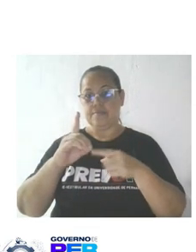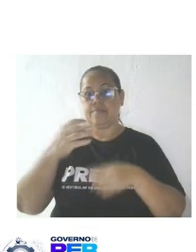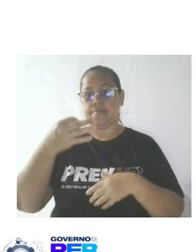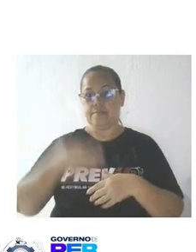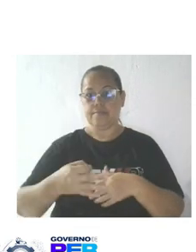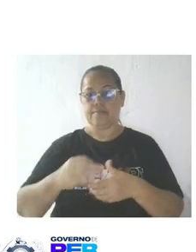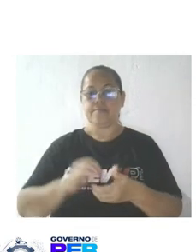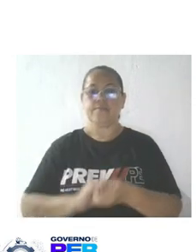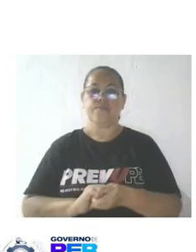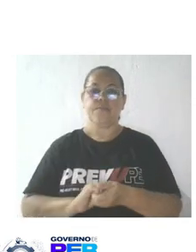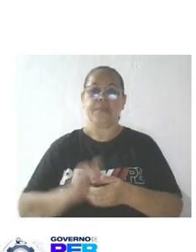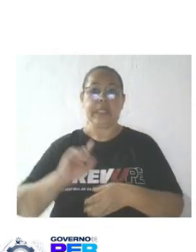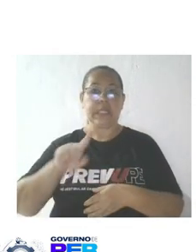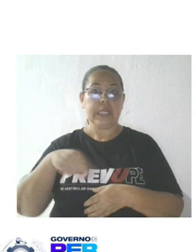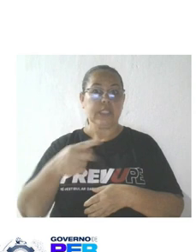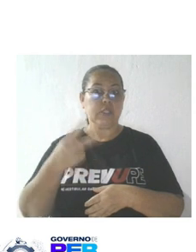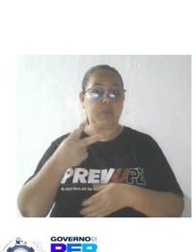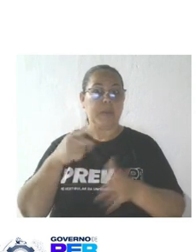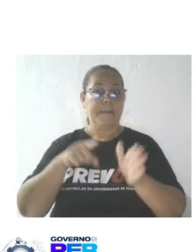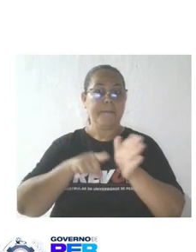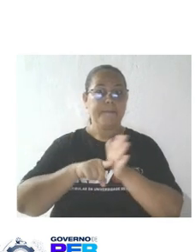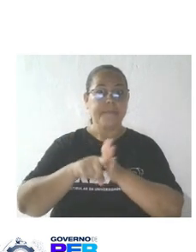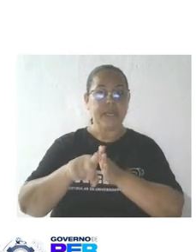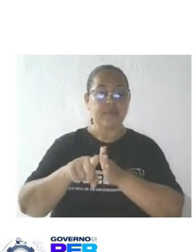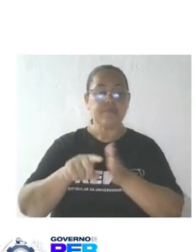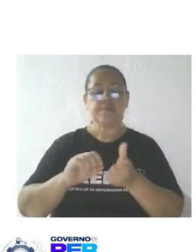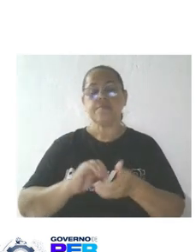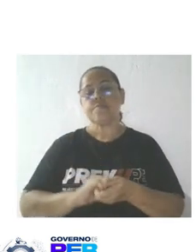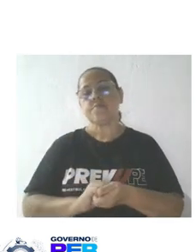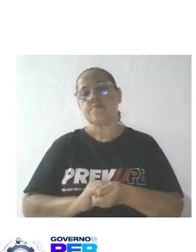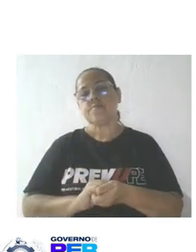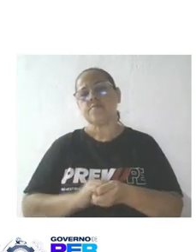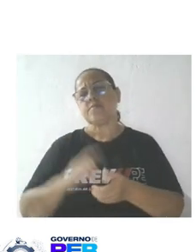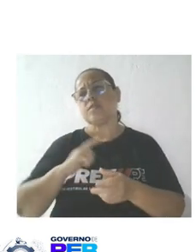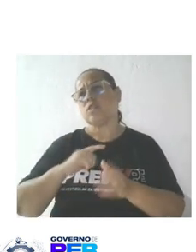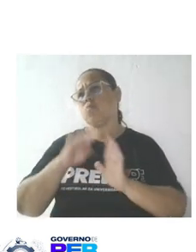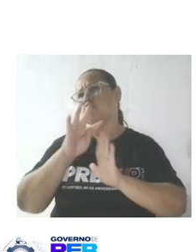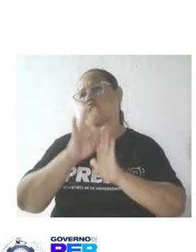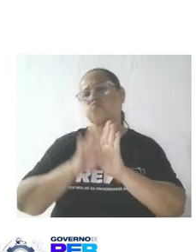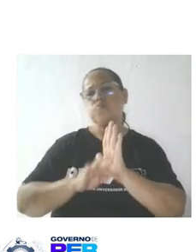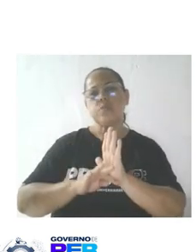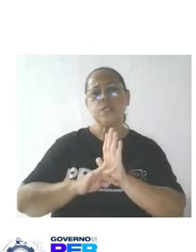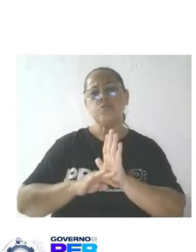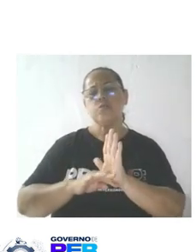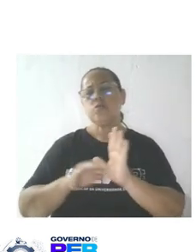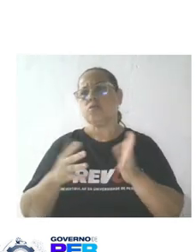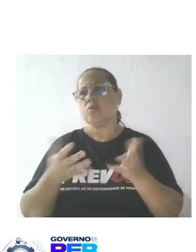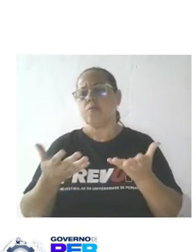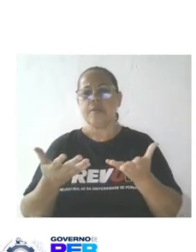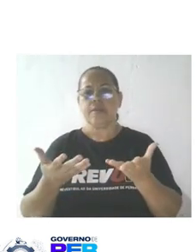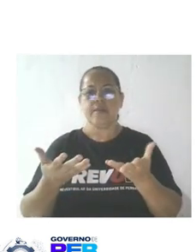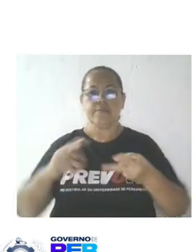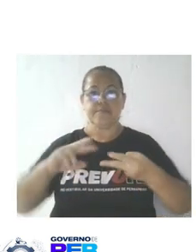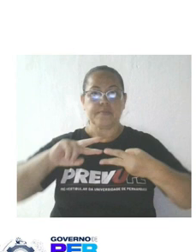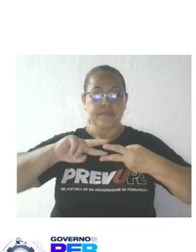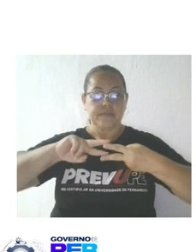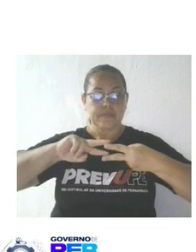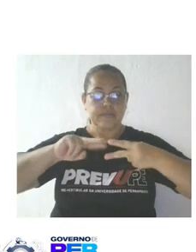Passando aqui, pessoal, para a nossa segunda questão, ele traz um texto aqui sobre o ácido